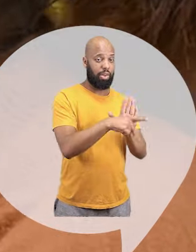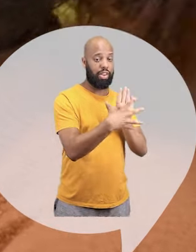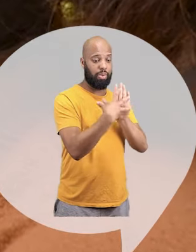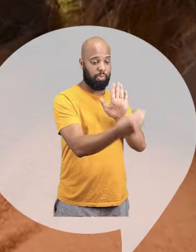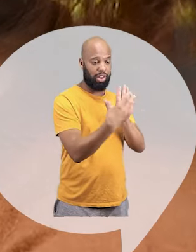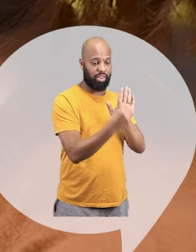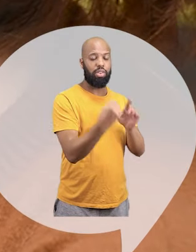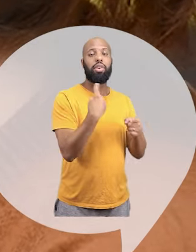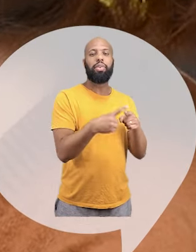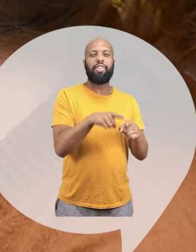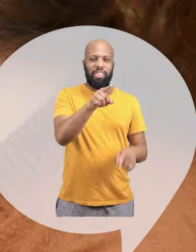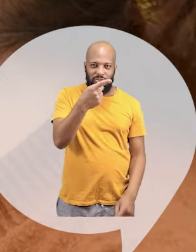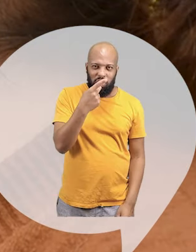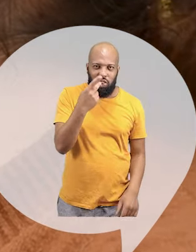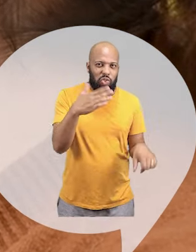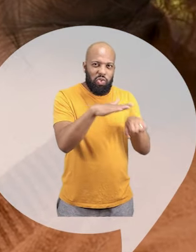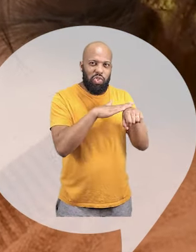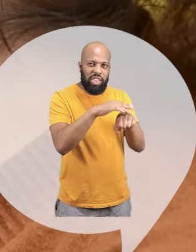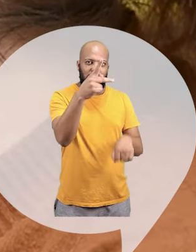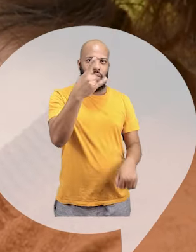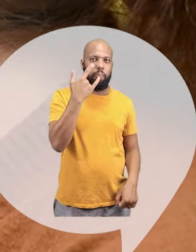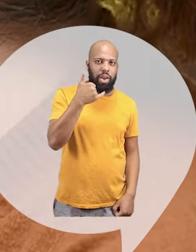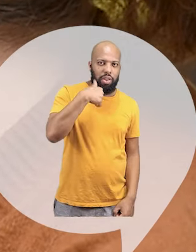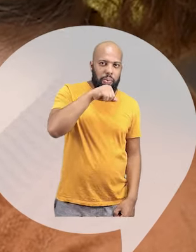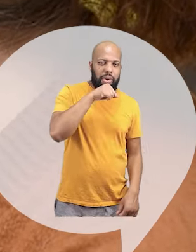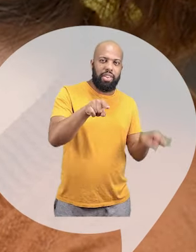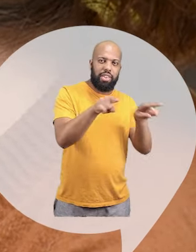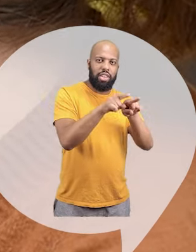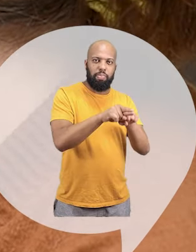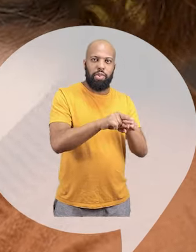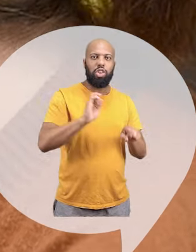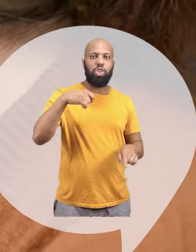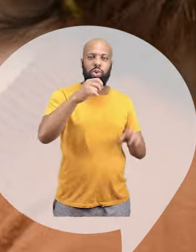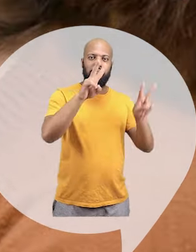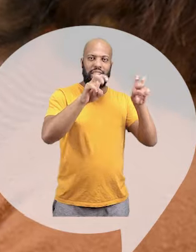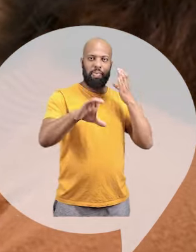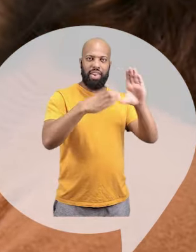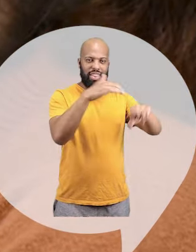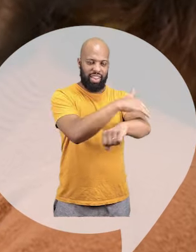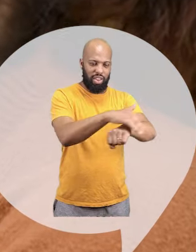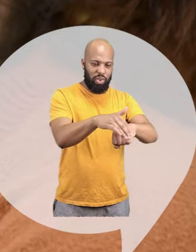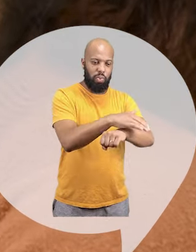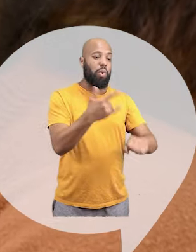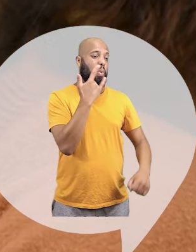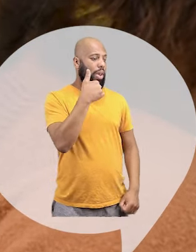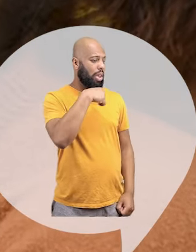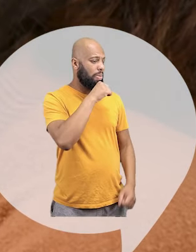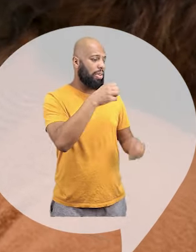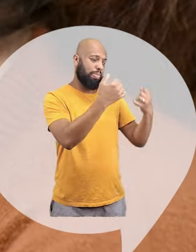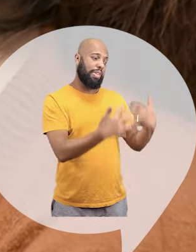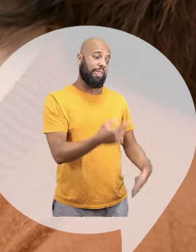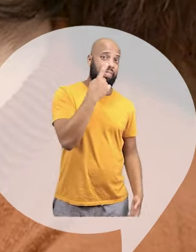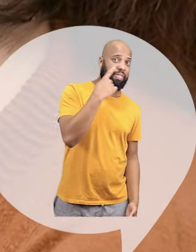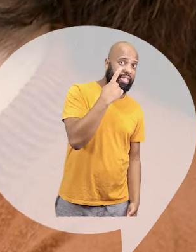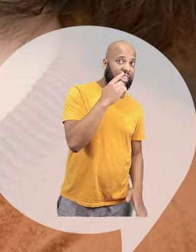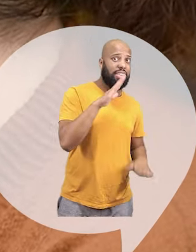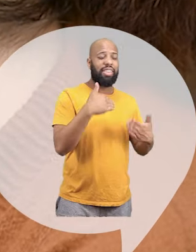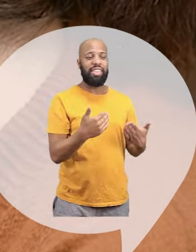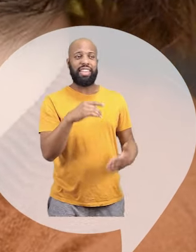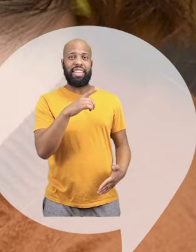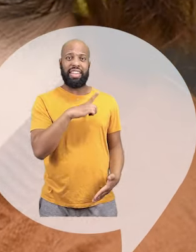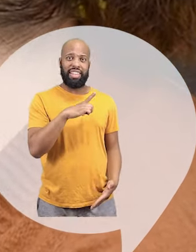essa coisa de inspiração porque quando você falou que você conversava com seu pai com a sua mãe sobre cantar na rua ele falou não os pais explicando não mas